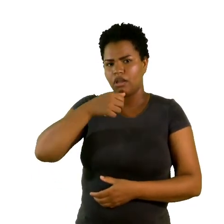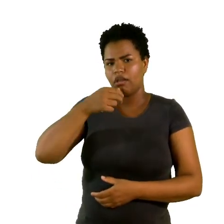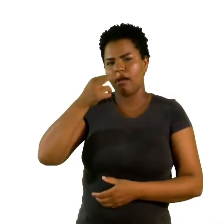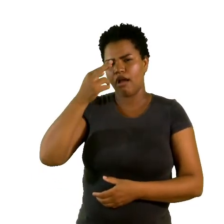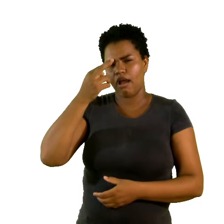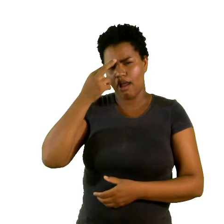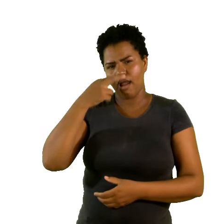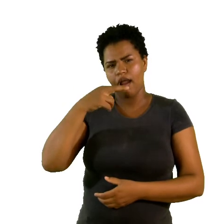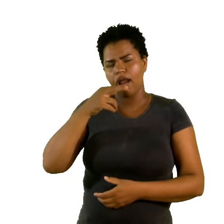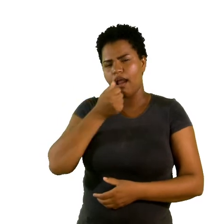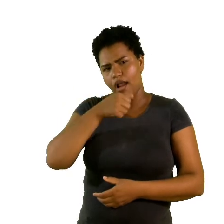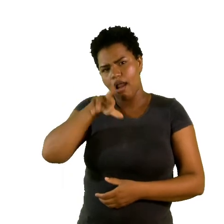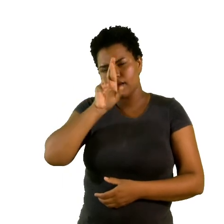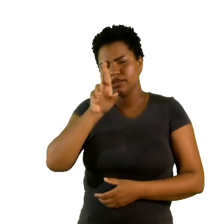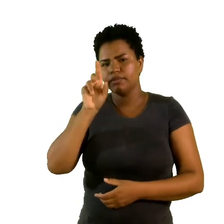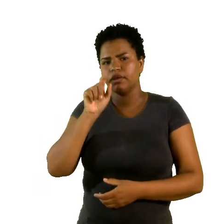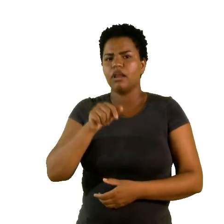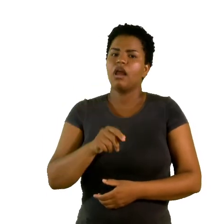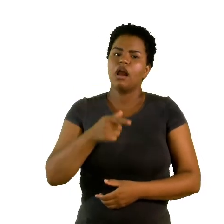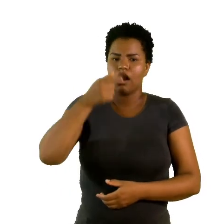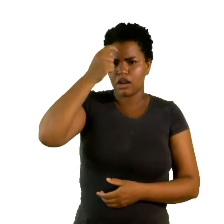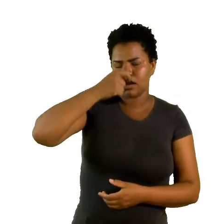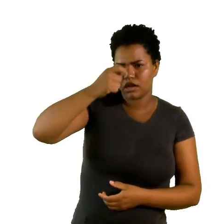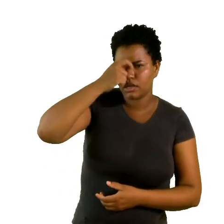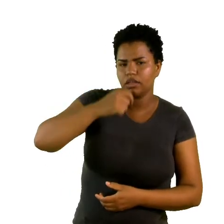resfriados e as viroses